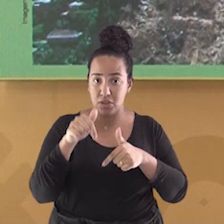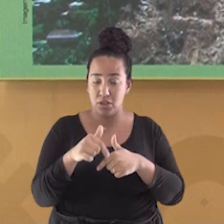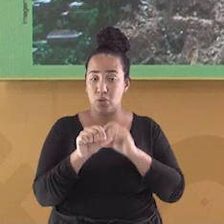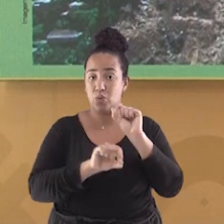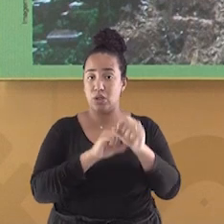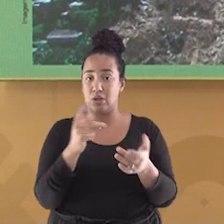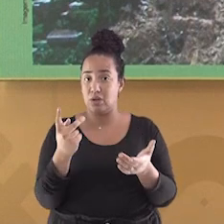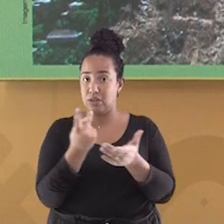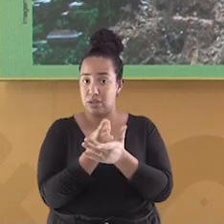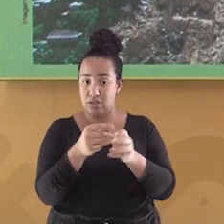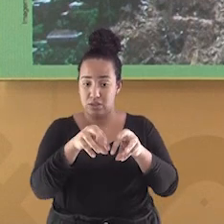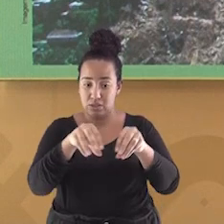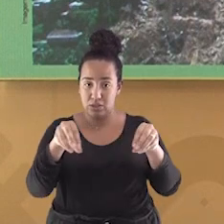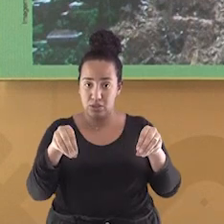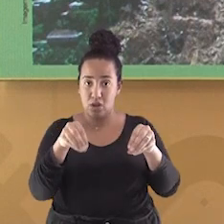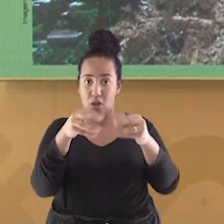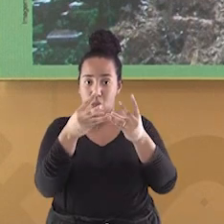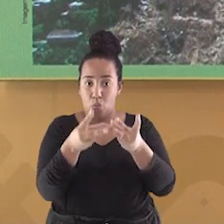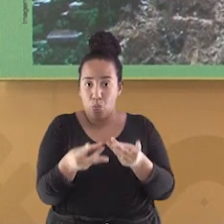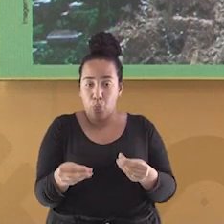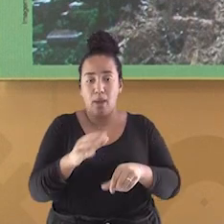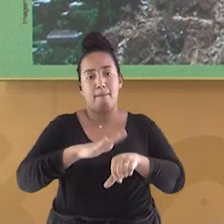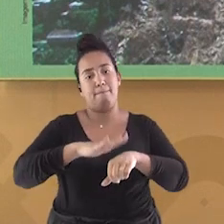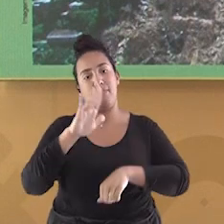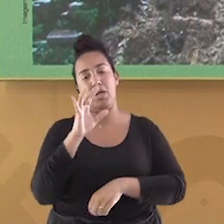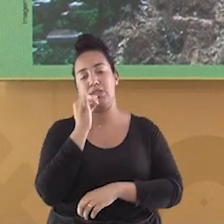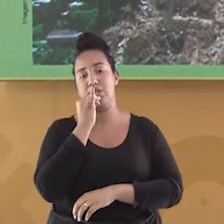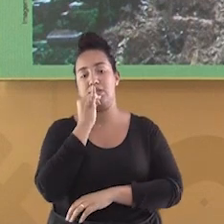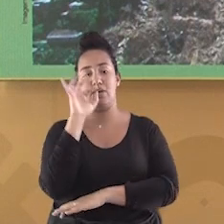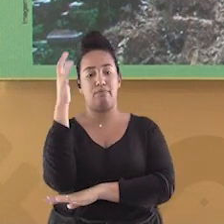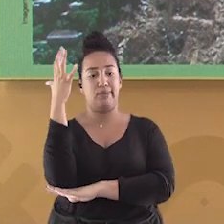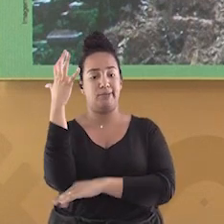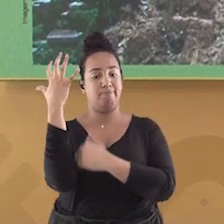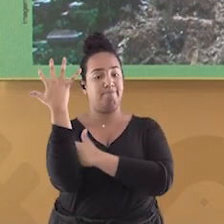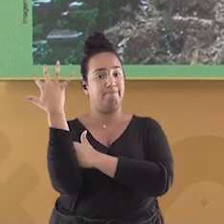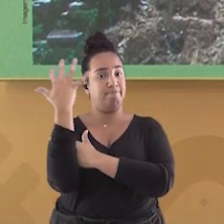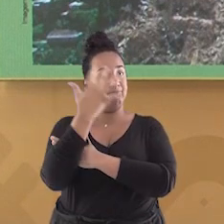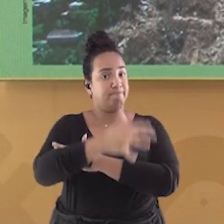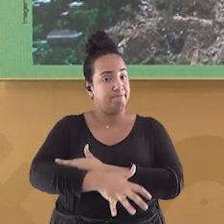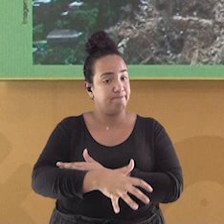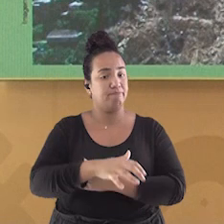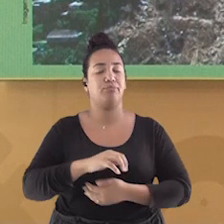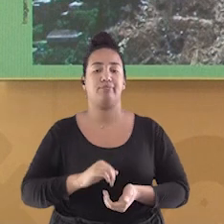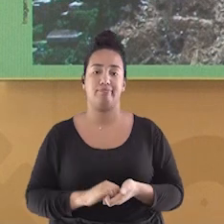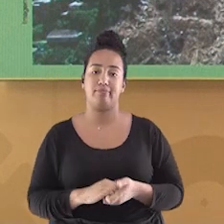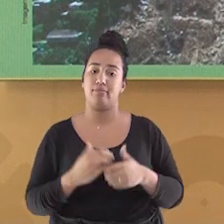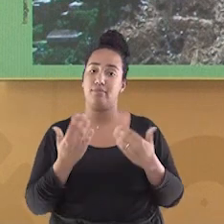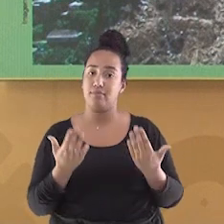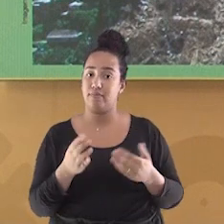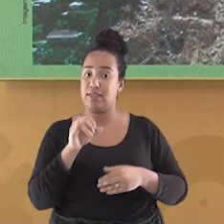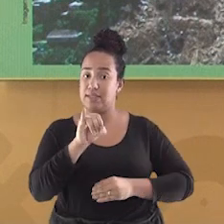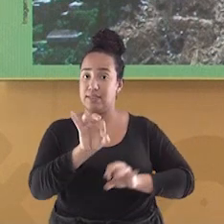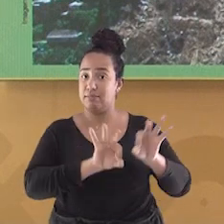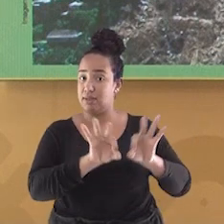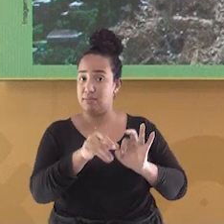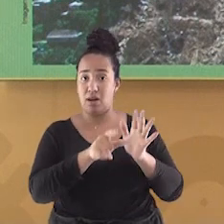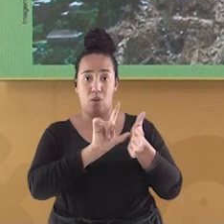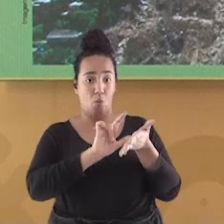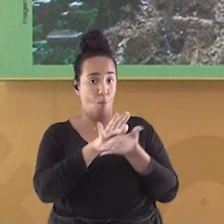processo de desgaste do solo, por exemplo, através do desmatamento. A falta de